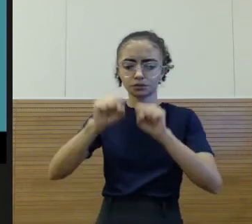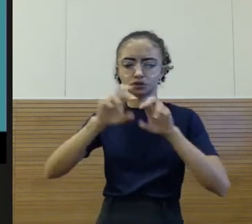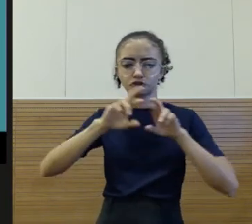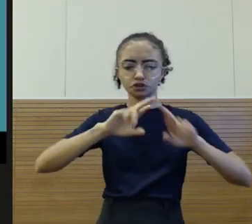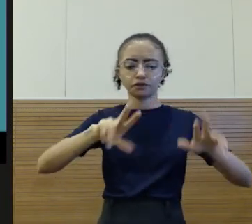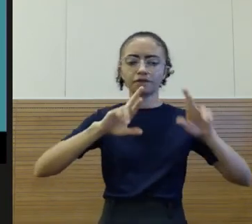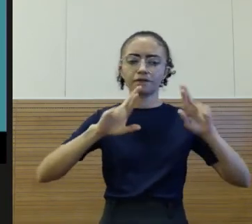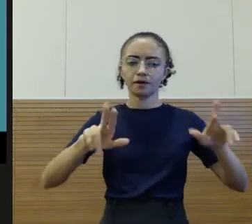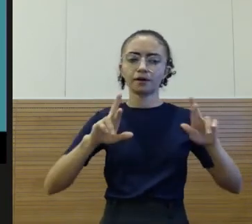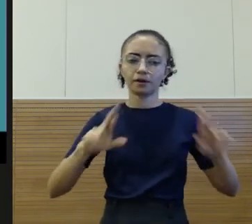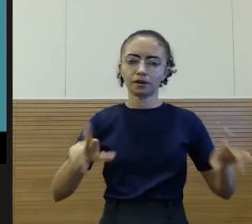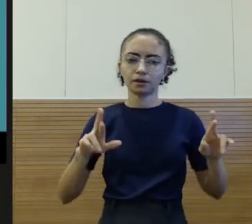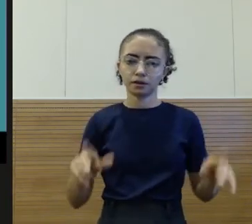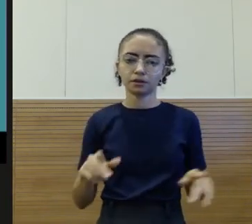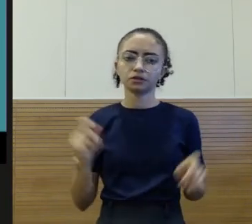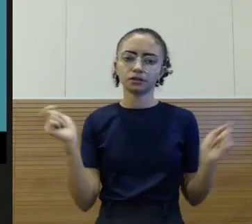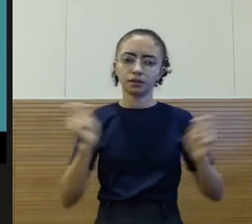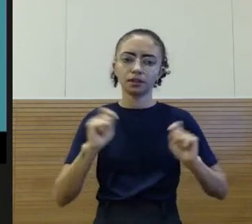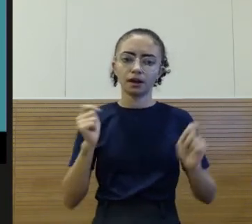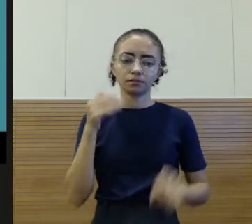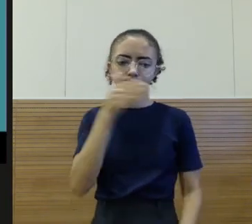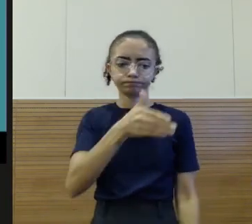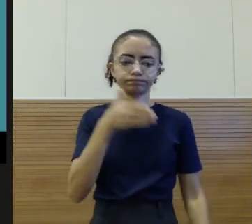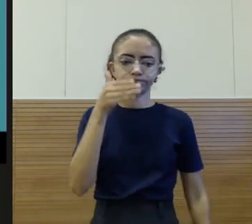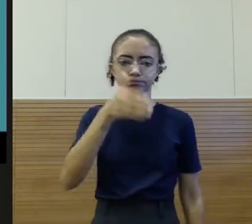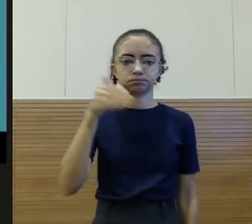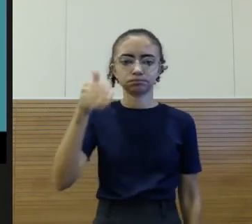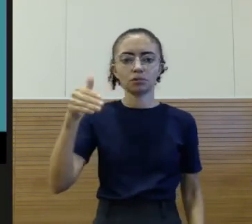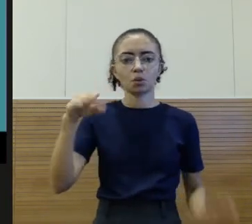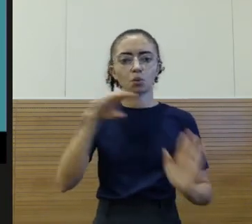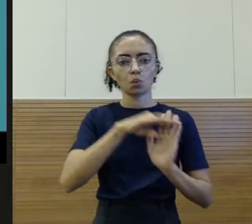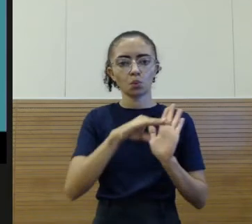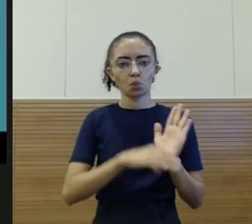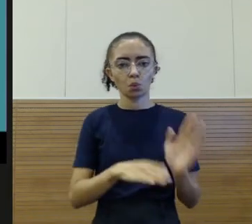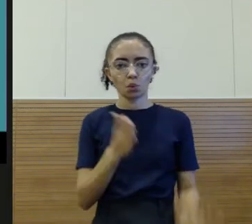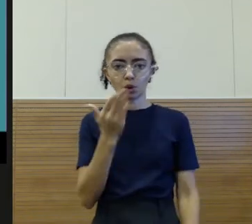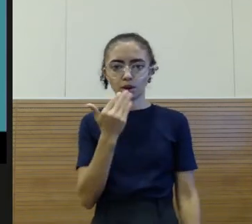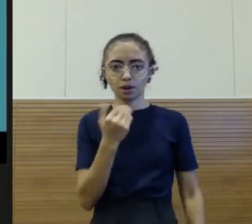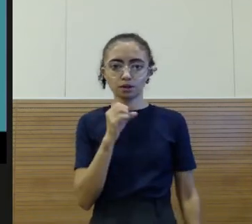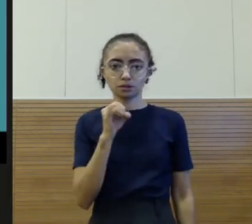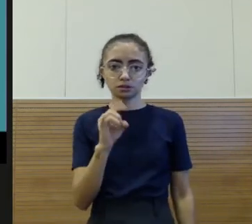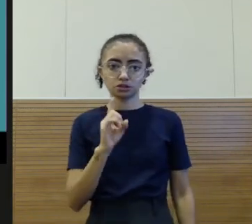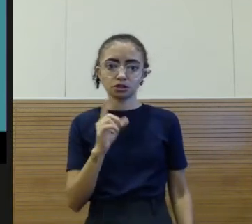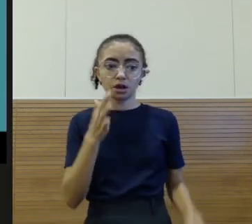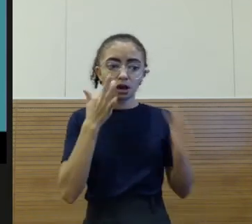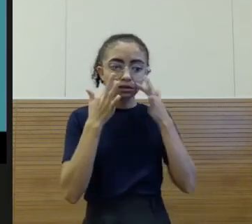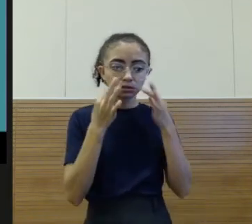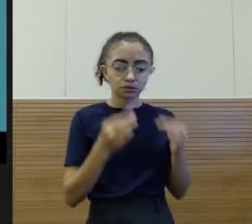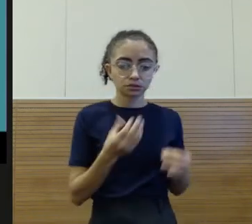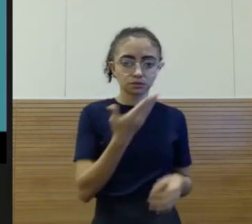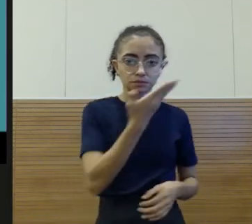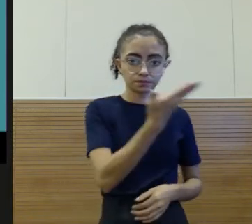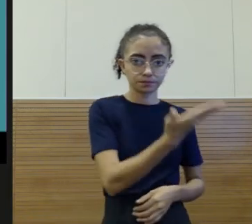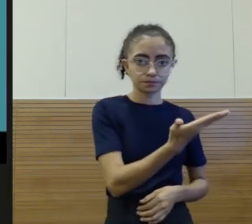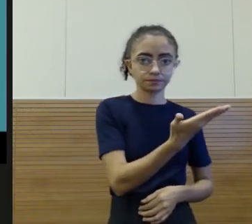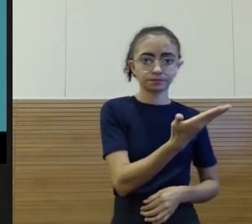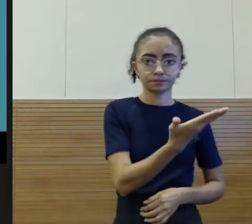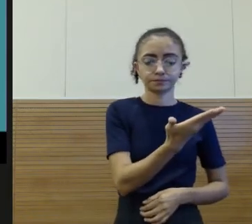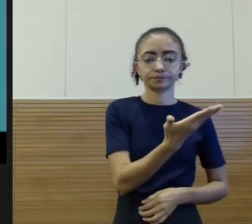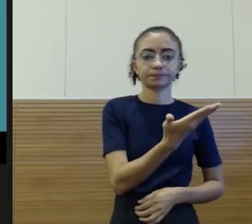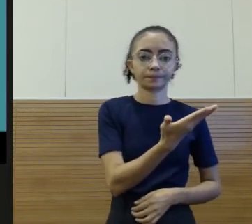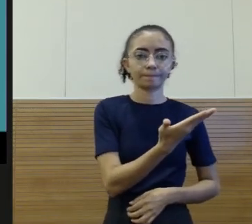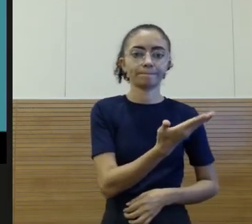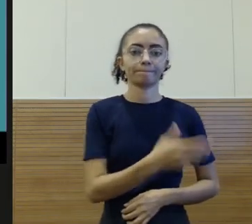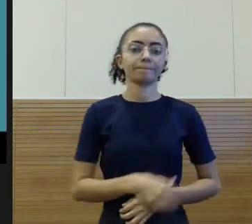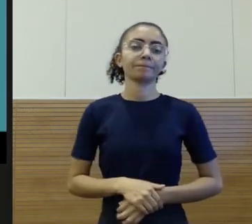diferentes pontos de entrada. Então, se damos atenção aqui, Há vários pontos, esse é um diagrama,